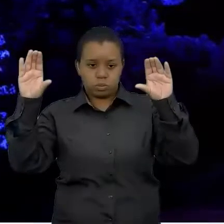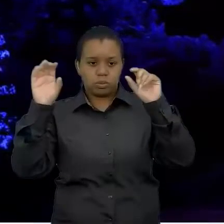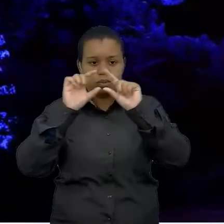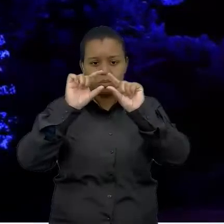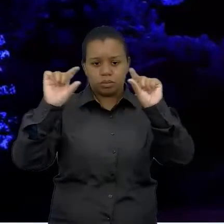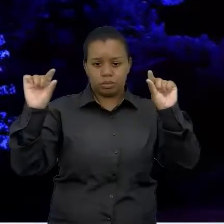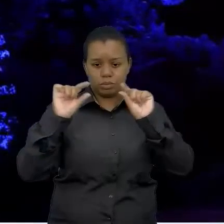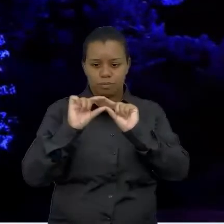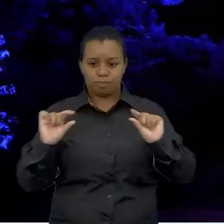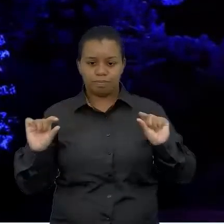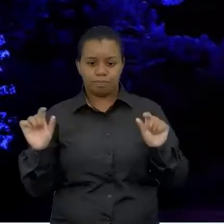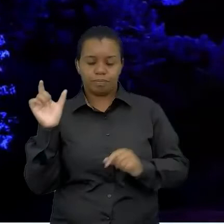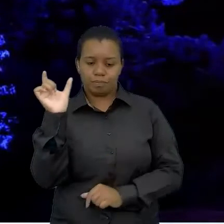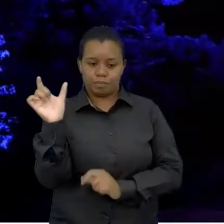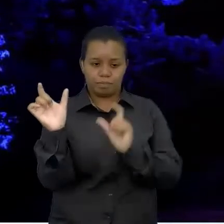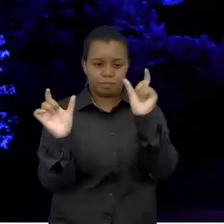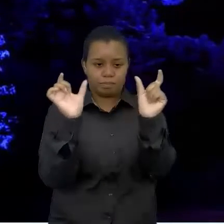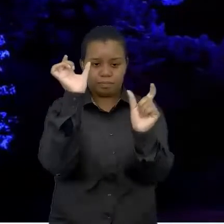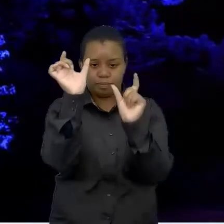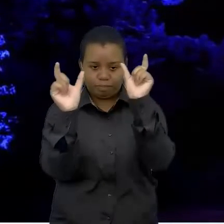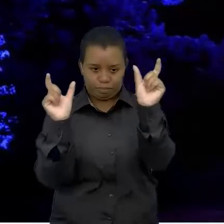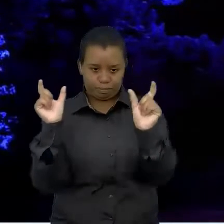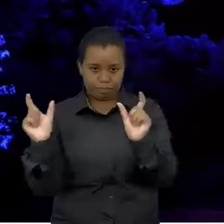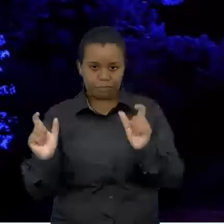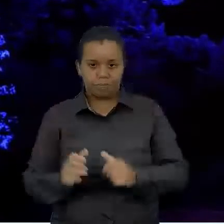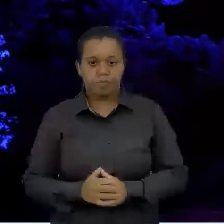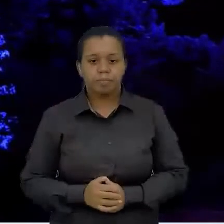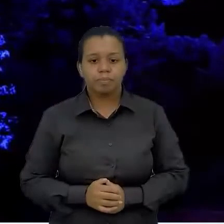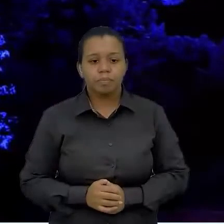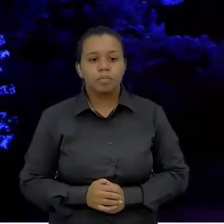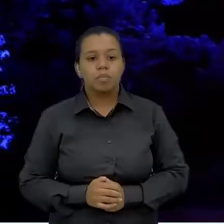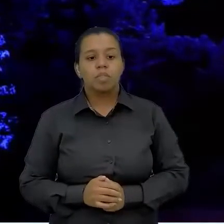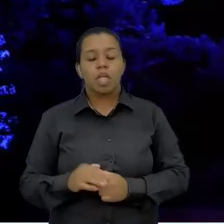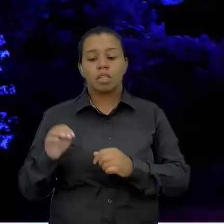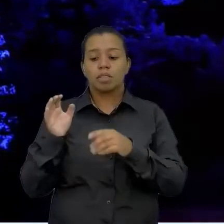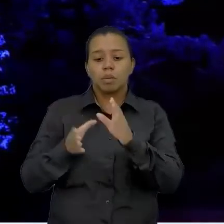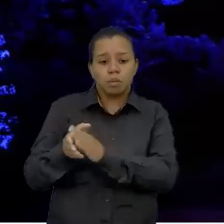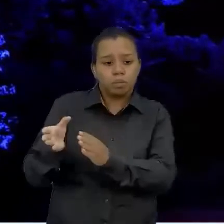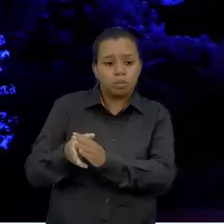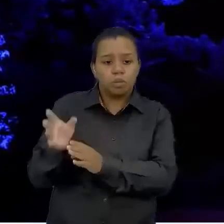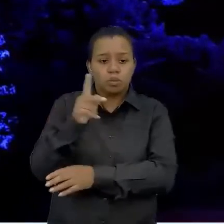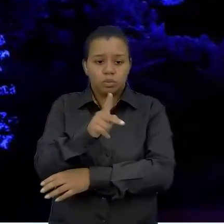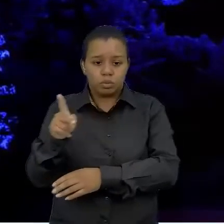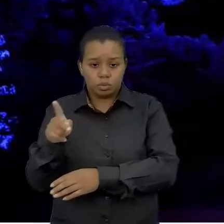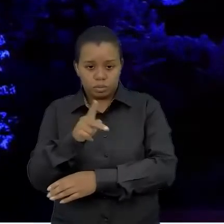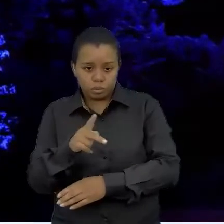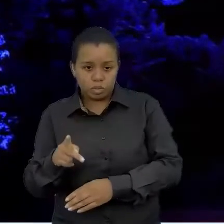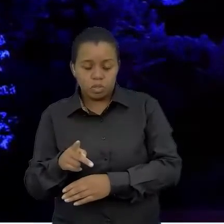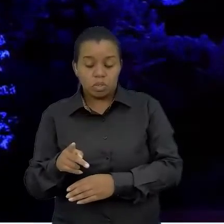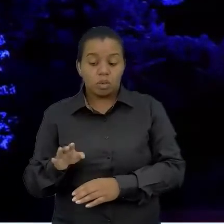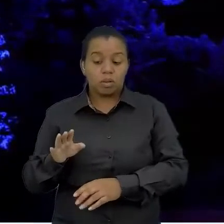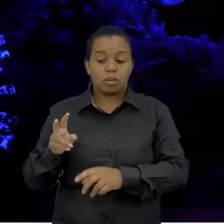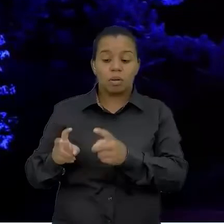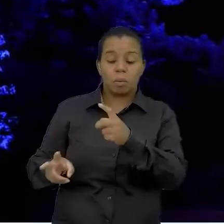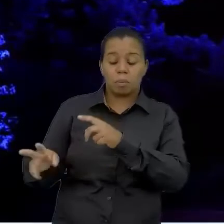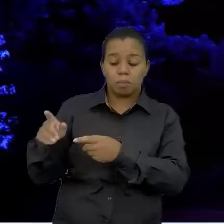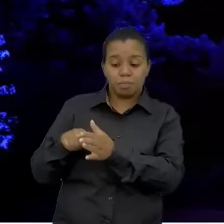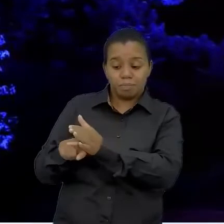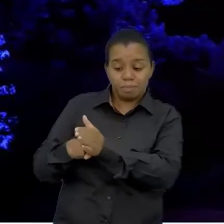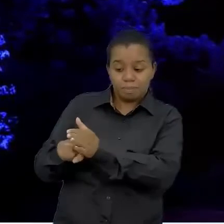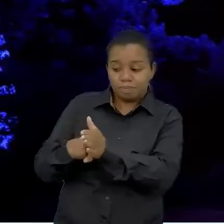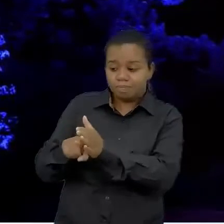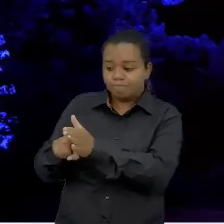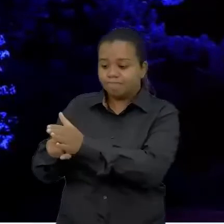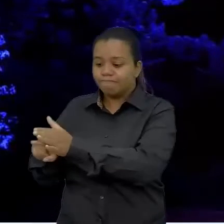início à atividade, aconselhamos que os professores realizem aí uma atividade de sondagem para